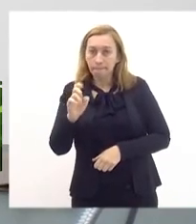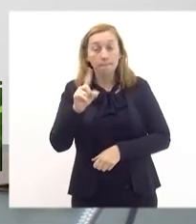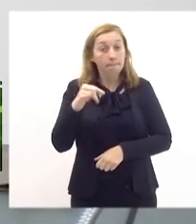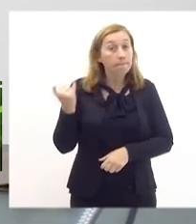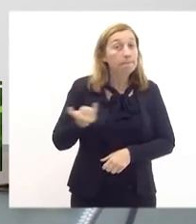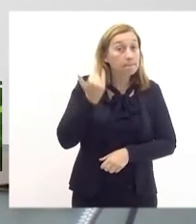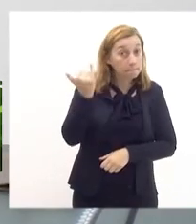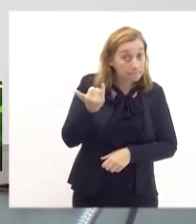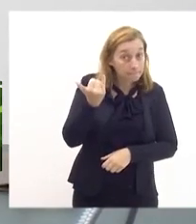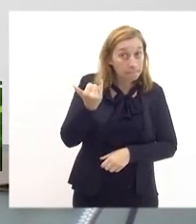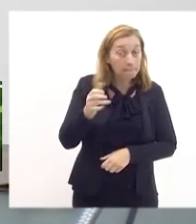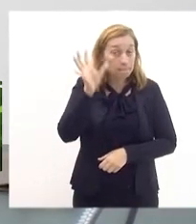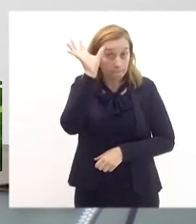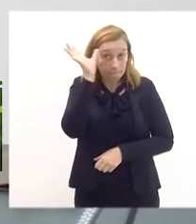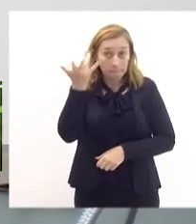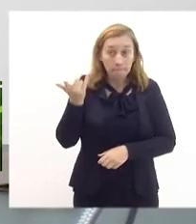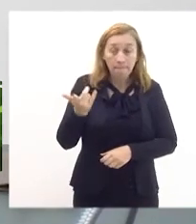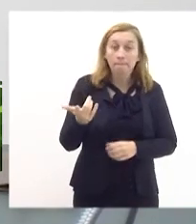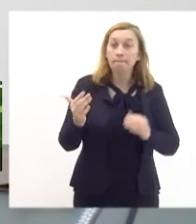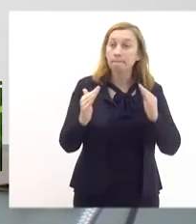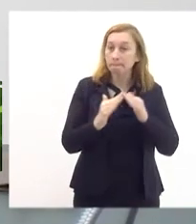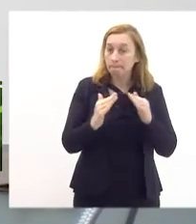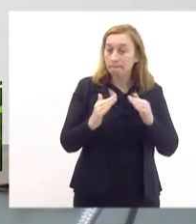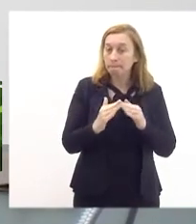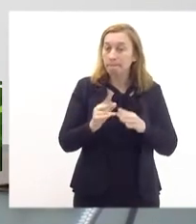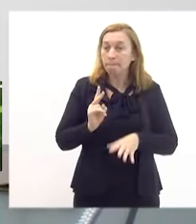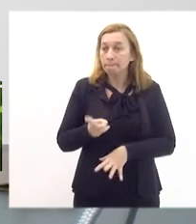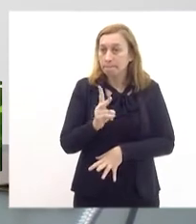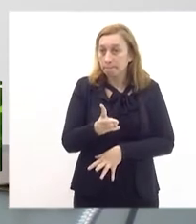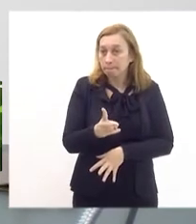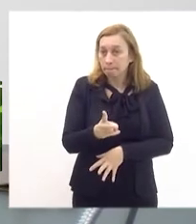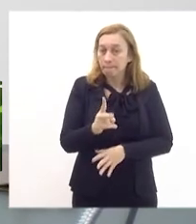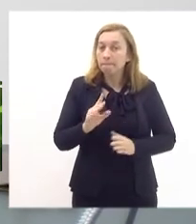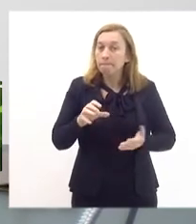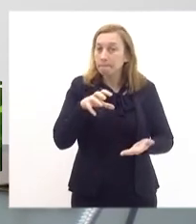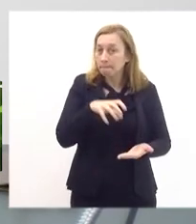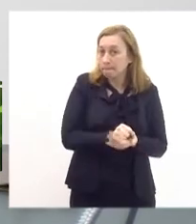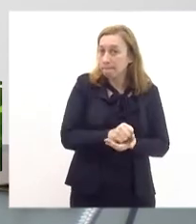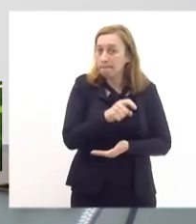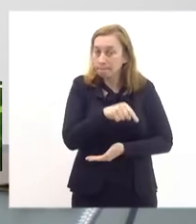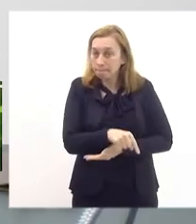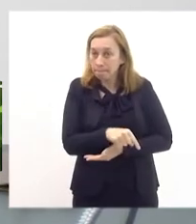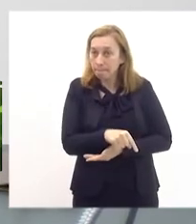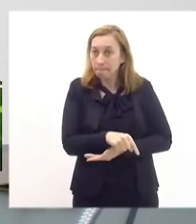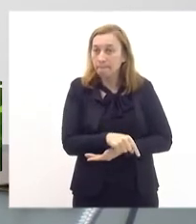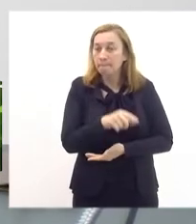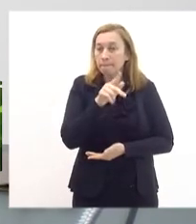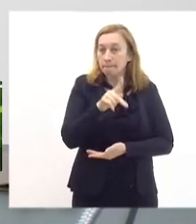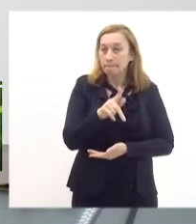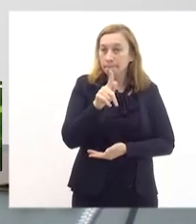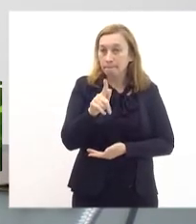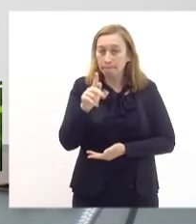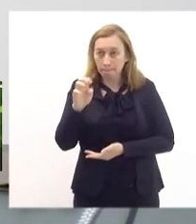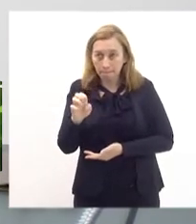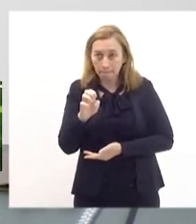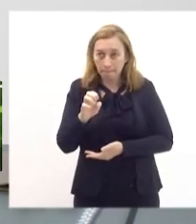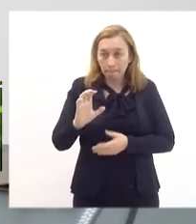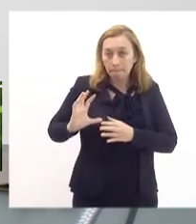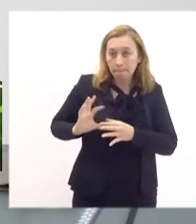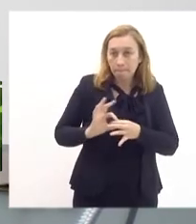sendo resolvidas nessa casa. Aí eu faço sempre questão de registrar isso, né? A PGE tem sido um